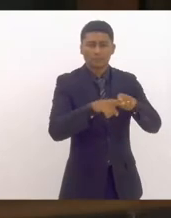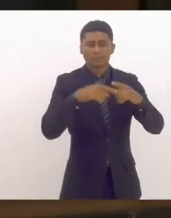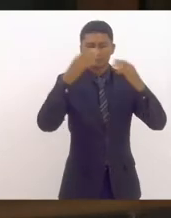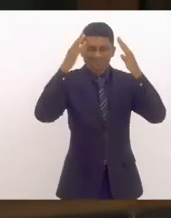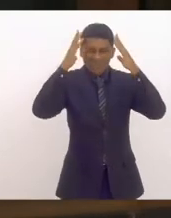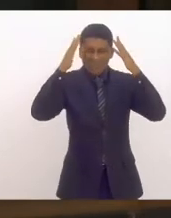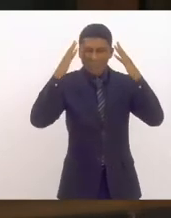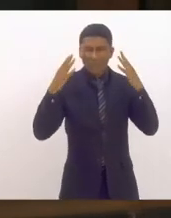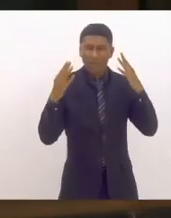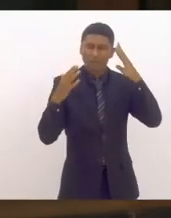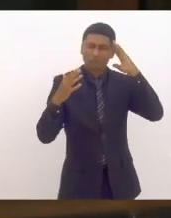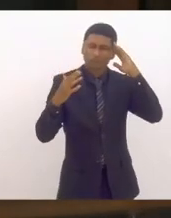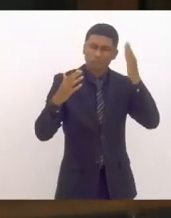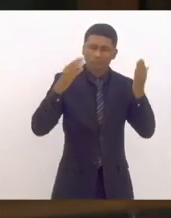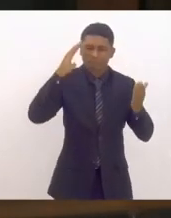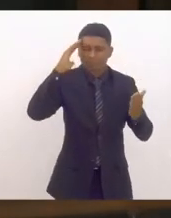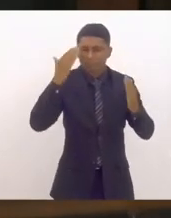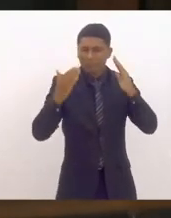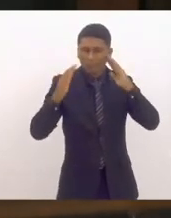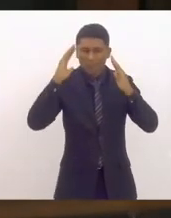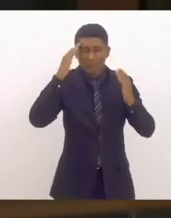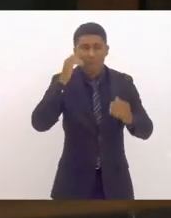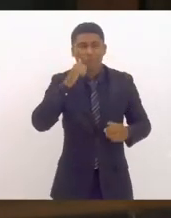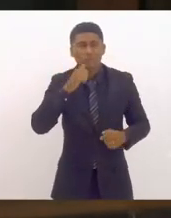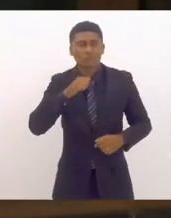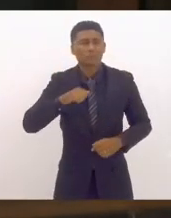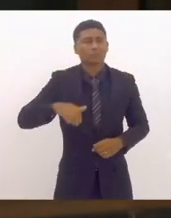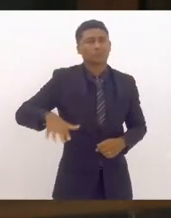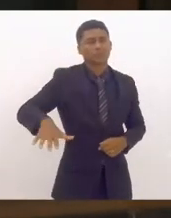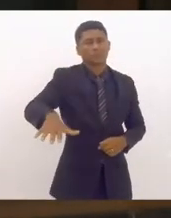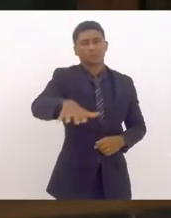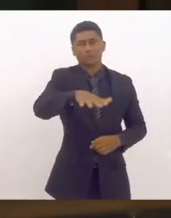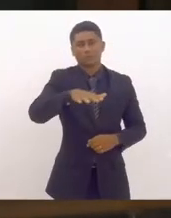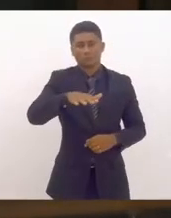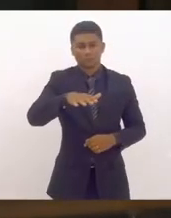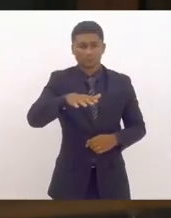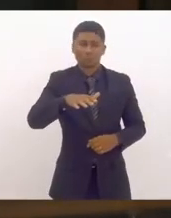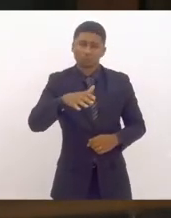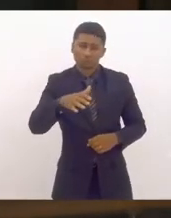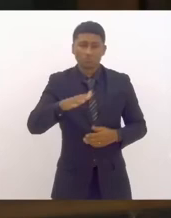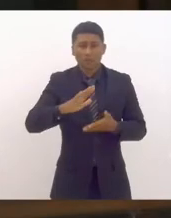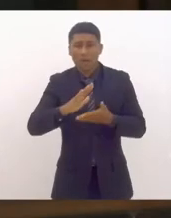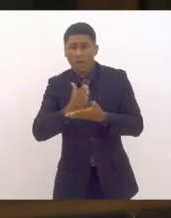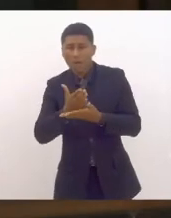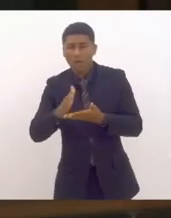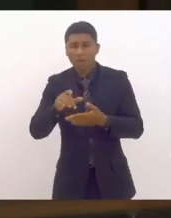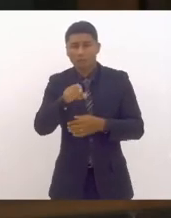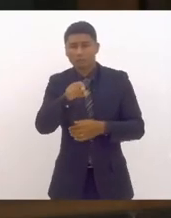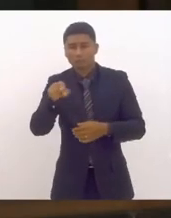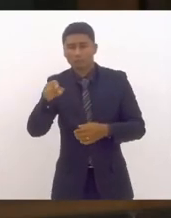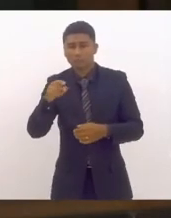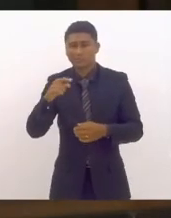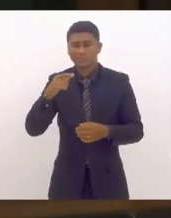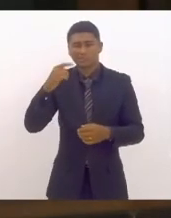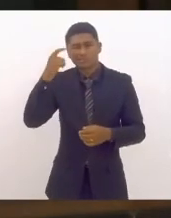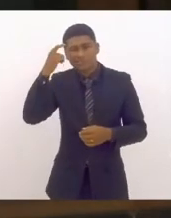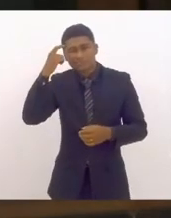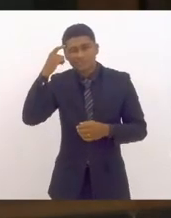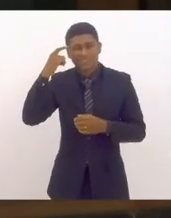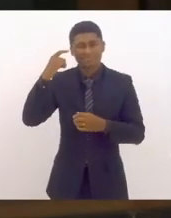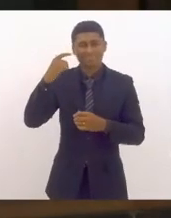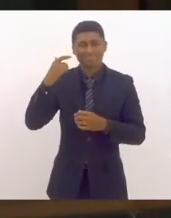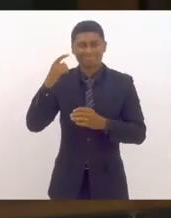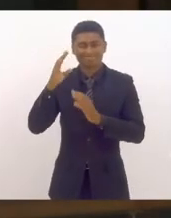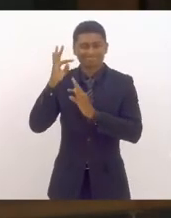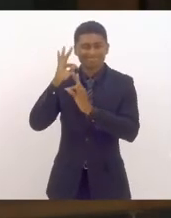de cabelo, é importante para as mulheres que não conseguem melhorar sua aparência. Nós